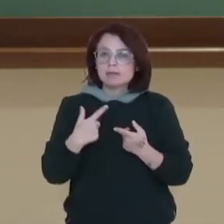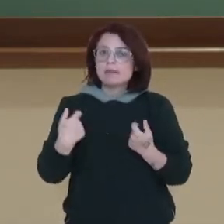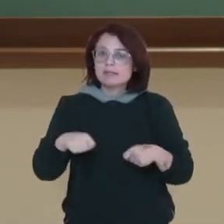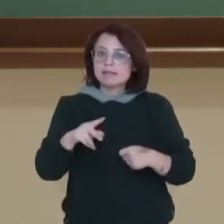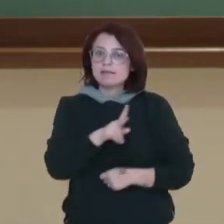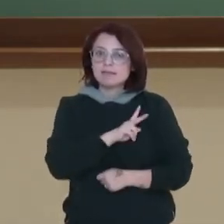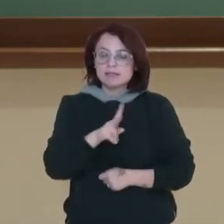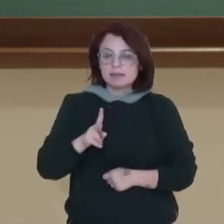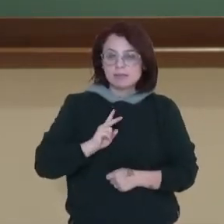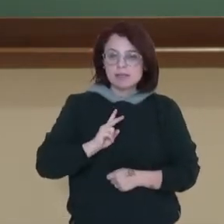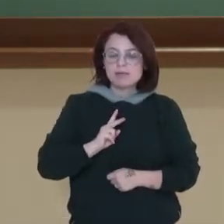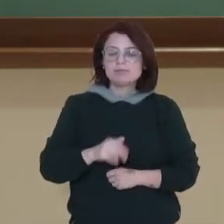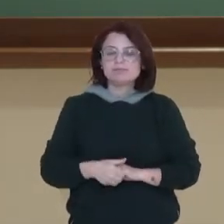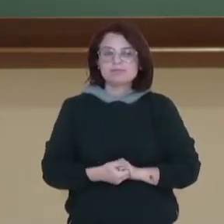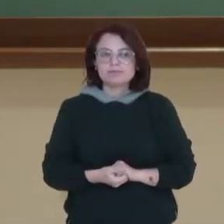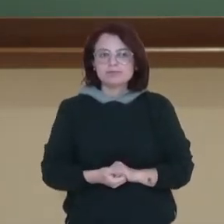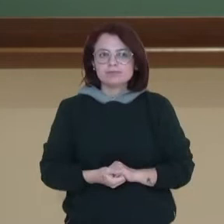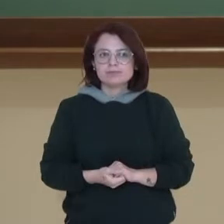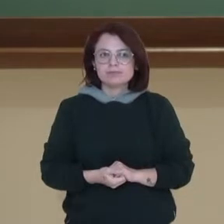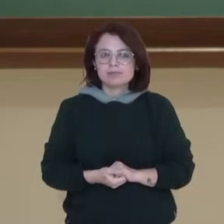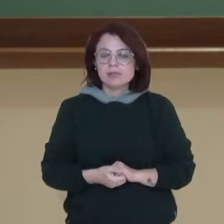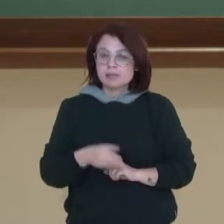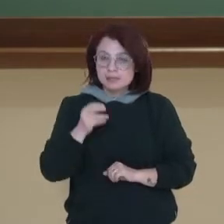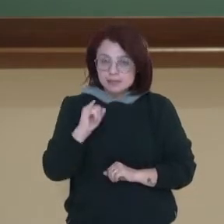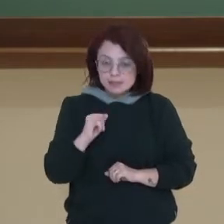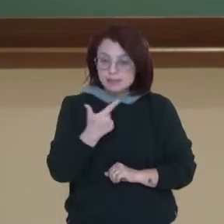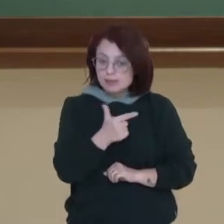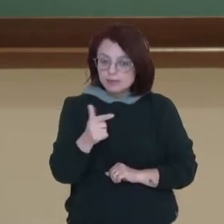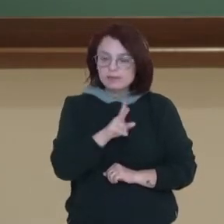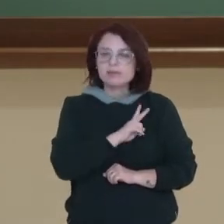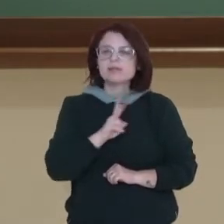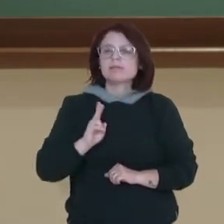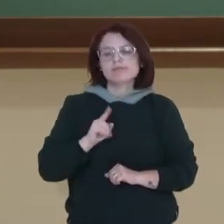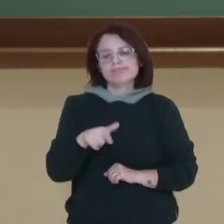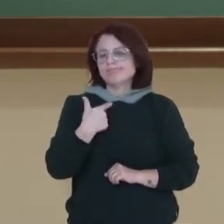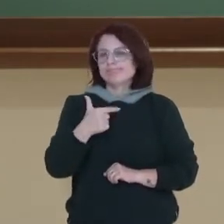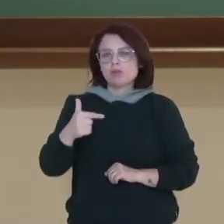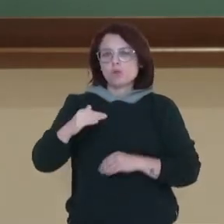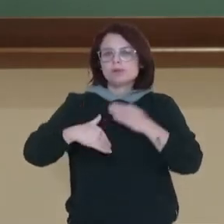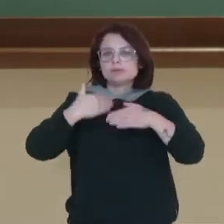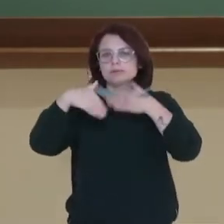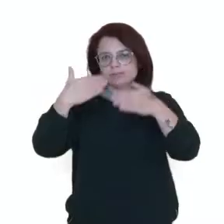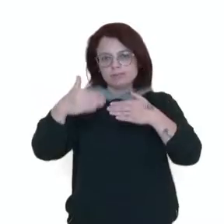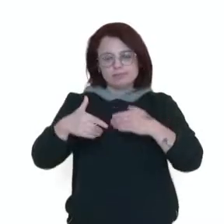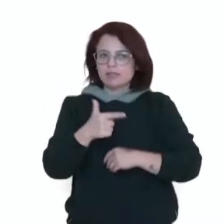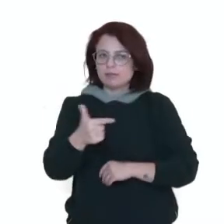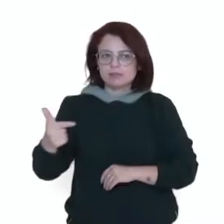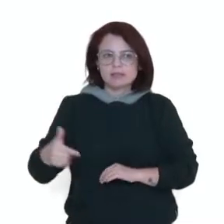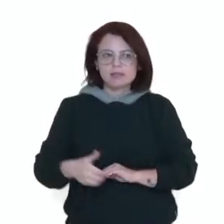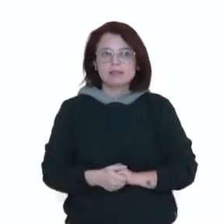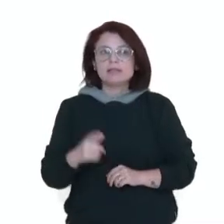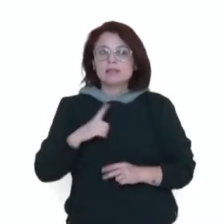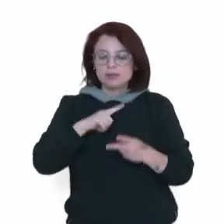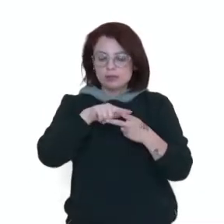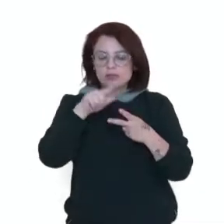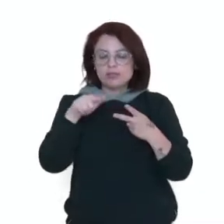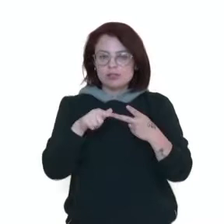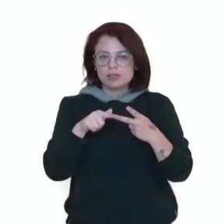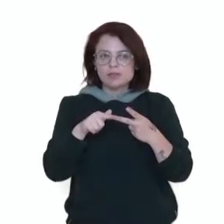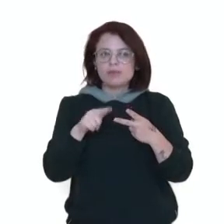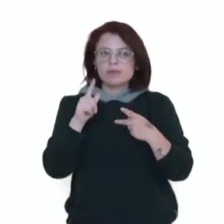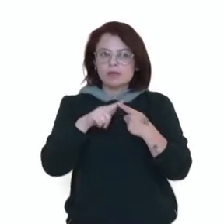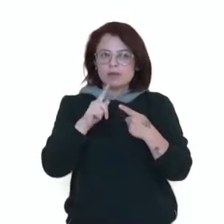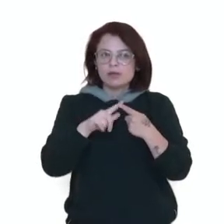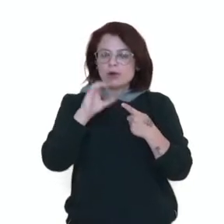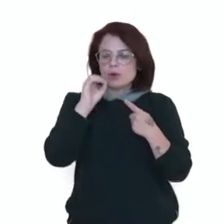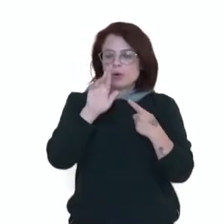crescerem bem, ok? Senão elas não crescem, né? Senão elas não vão se desenvolver o suficiente, tá? Então, existem duas formas, por exemplo, aqui a adição de